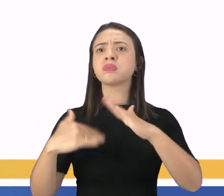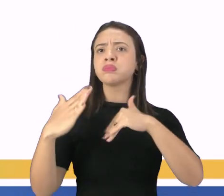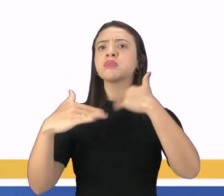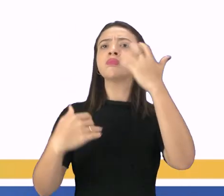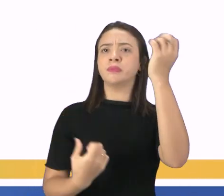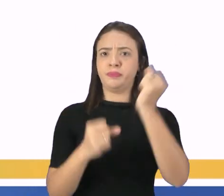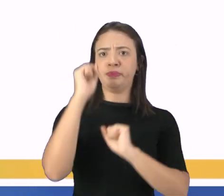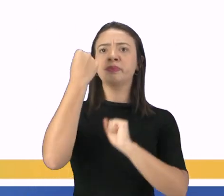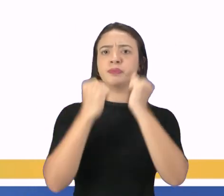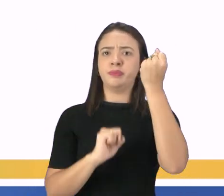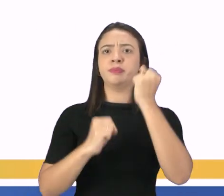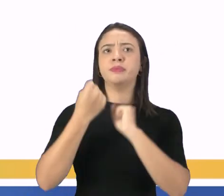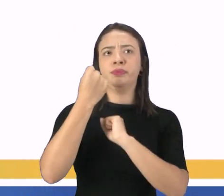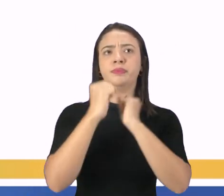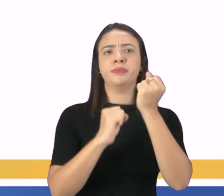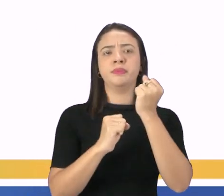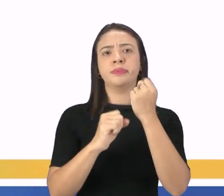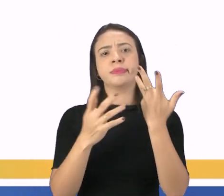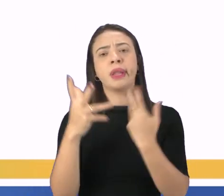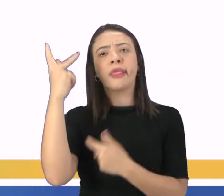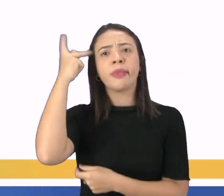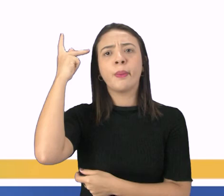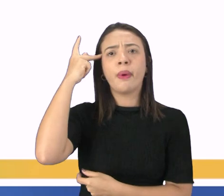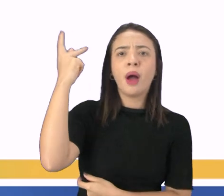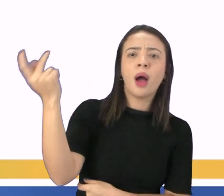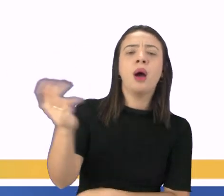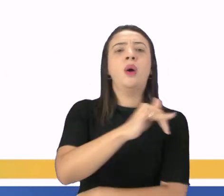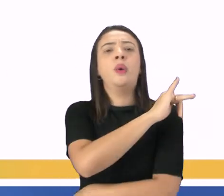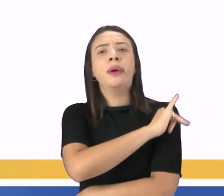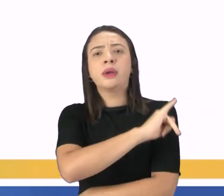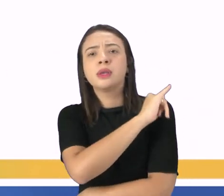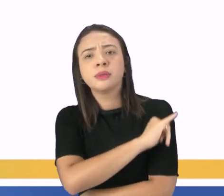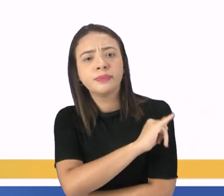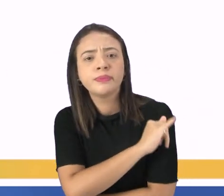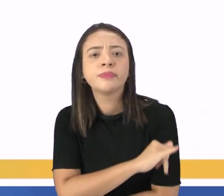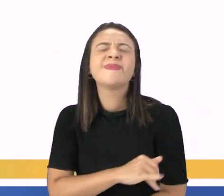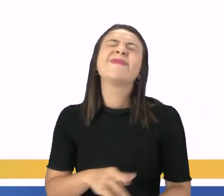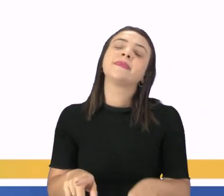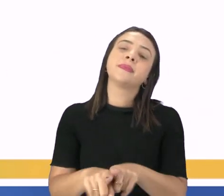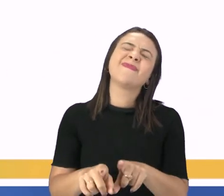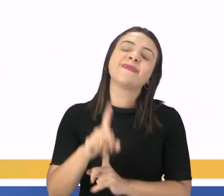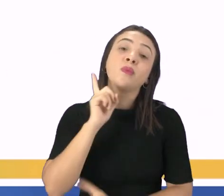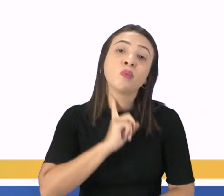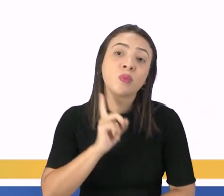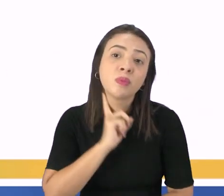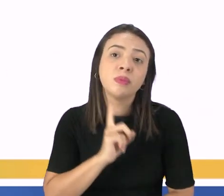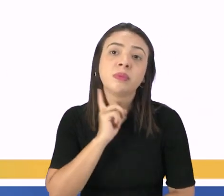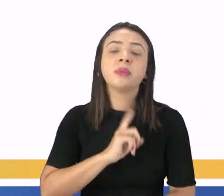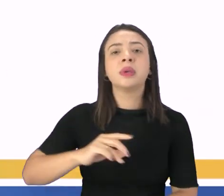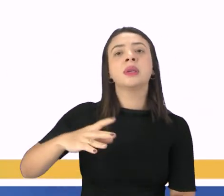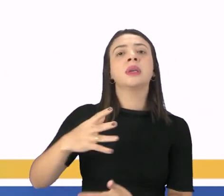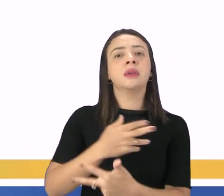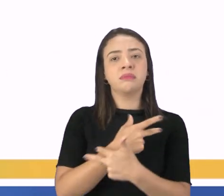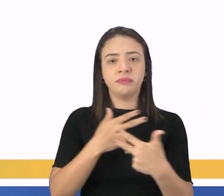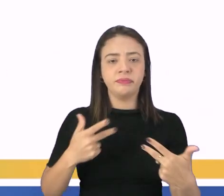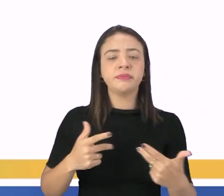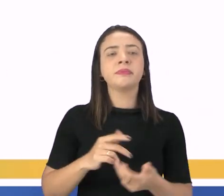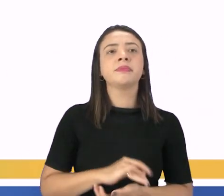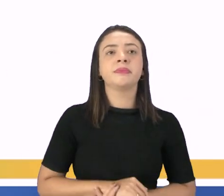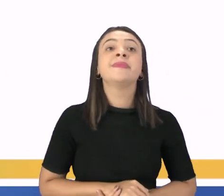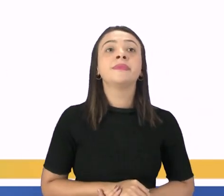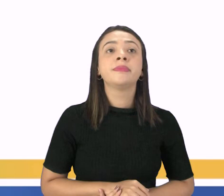setor industrial. Aí nos referimos a São Paulo, Rio de Janeiro, Minas Gerais e Espírito Santo, essa região